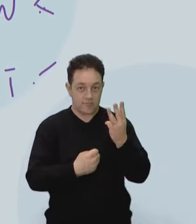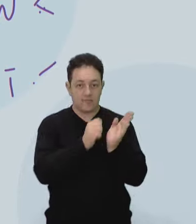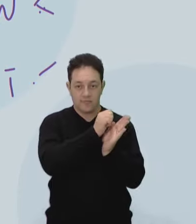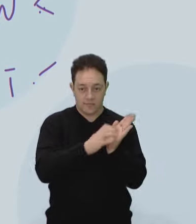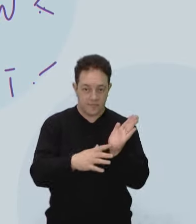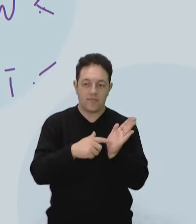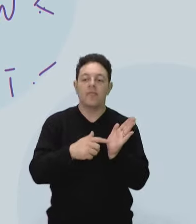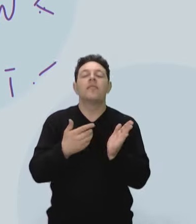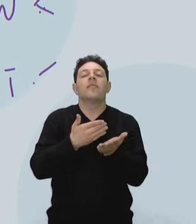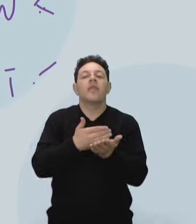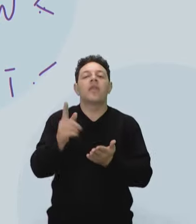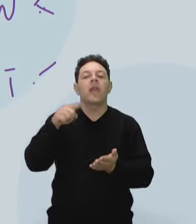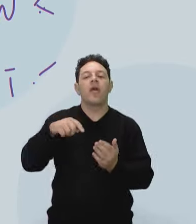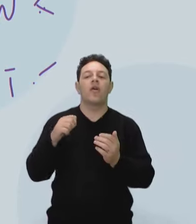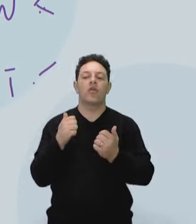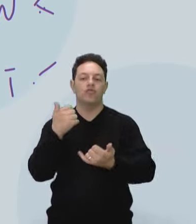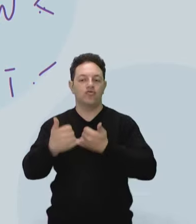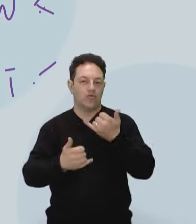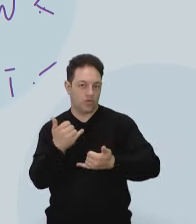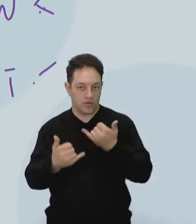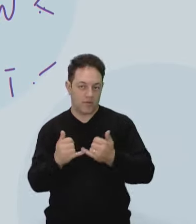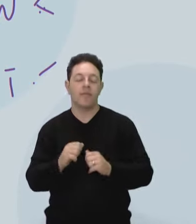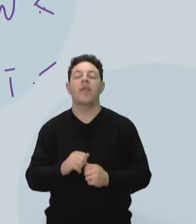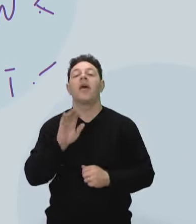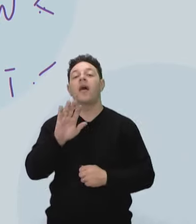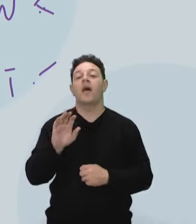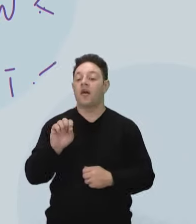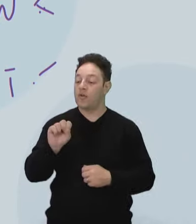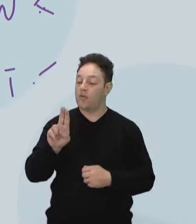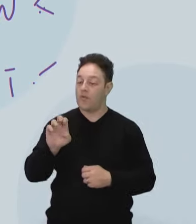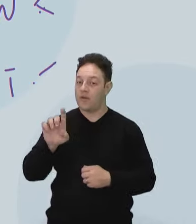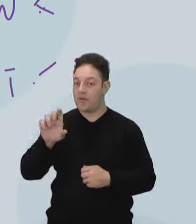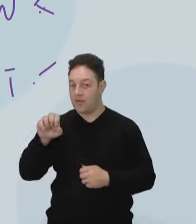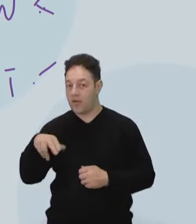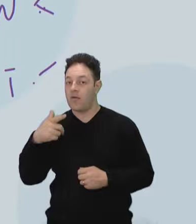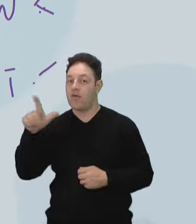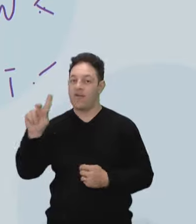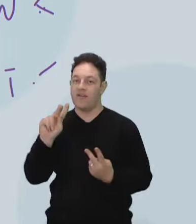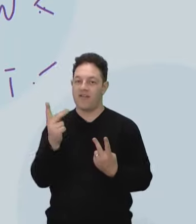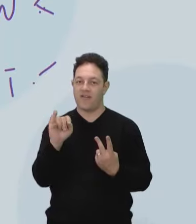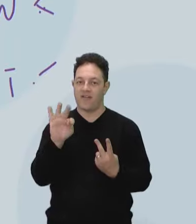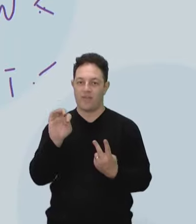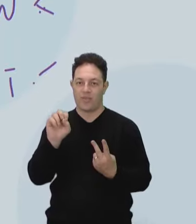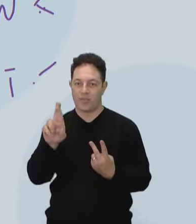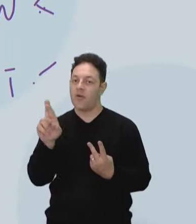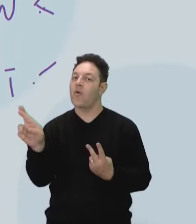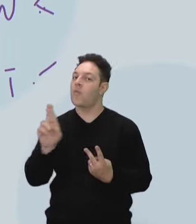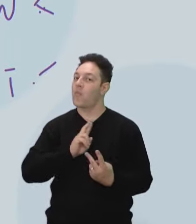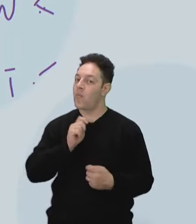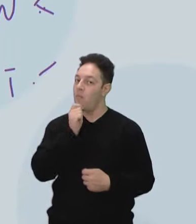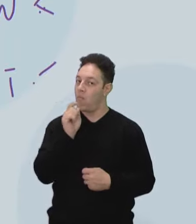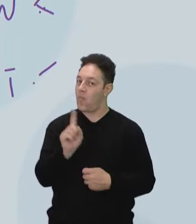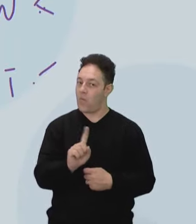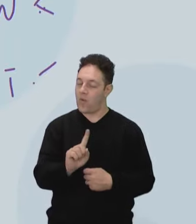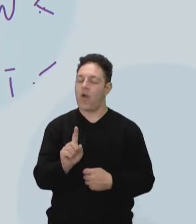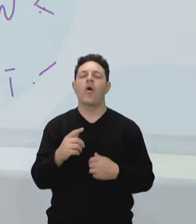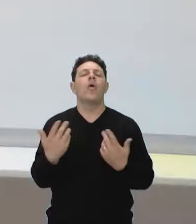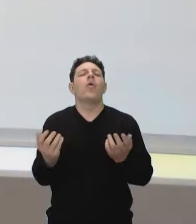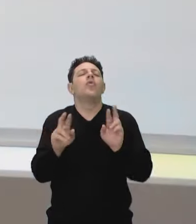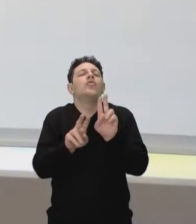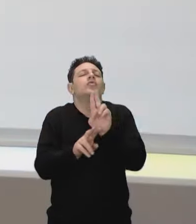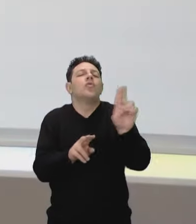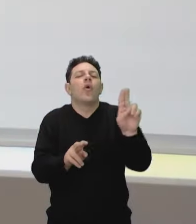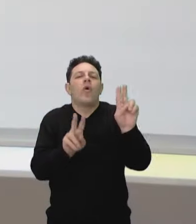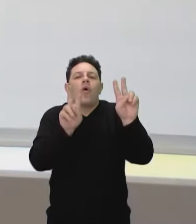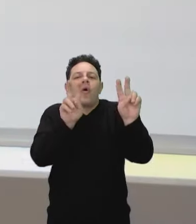O jogo, a Suelen e o Heitor não deram nome para o jogo. Vamos ver se alguém tem alguma ideia, me mandem nas redes sociais como